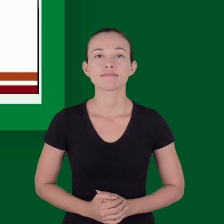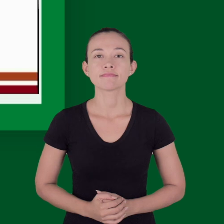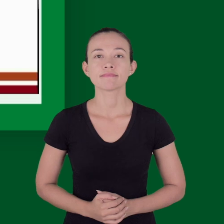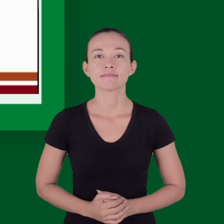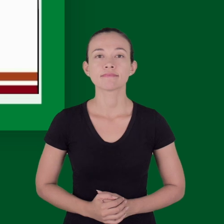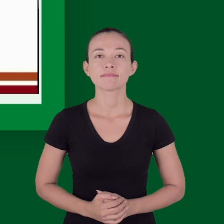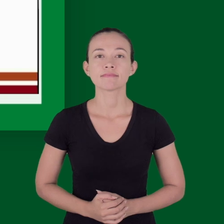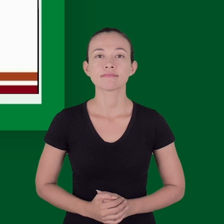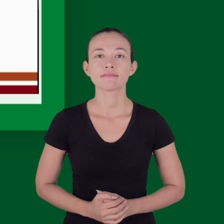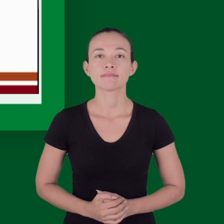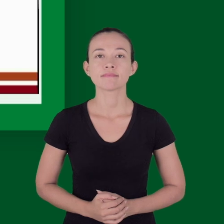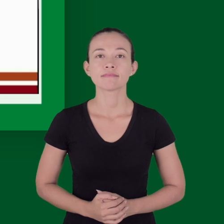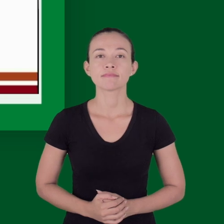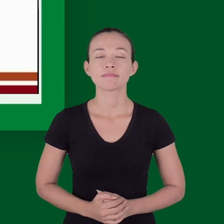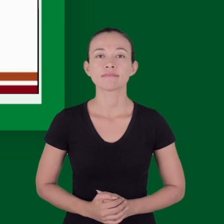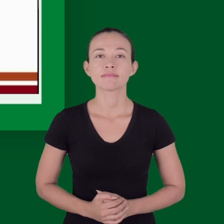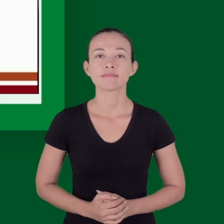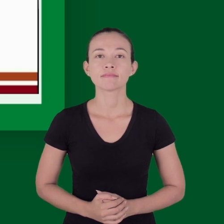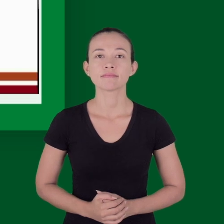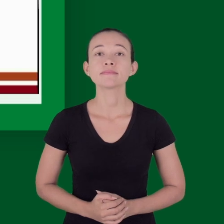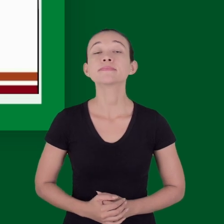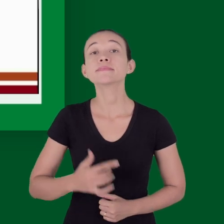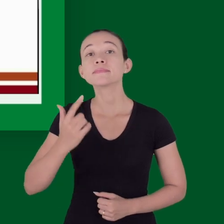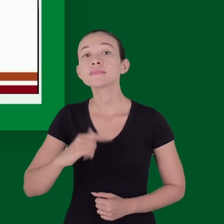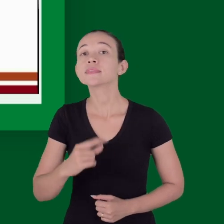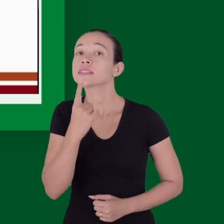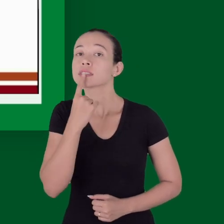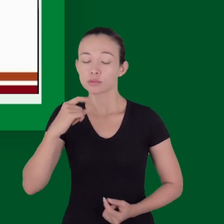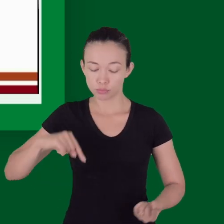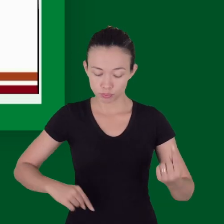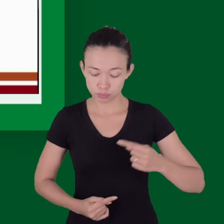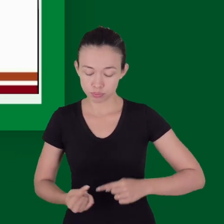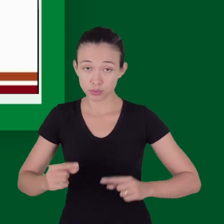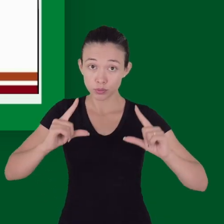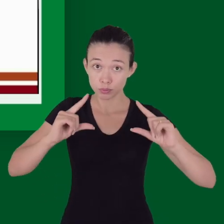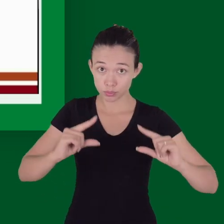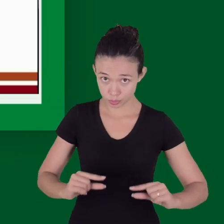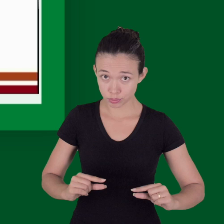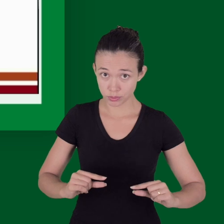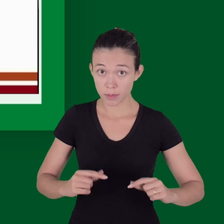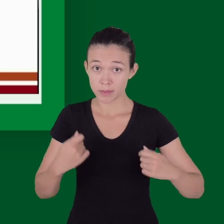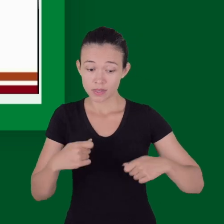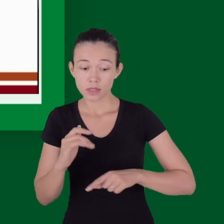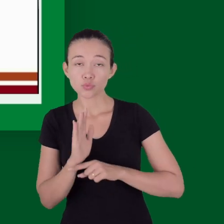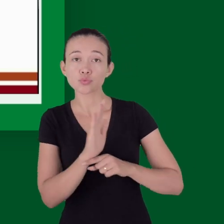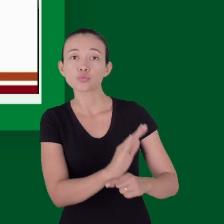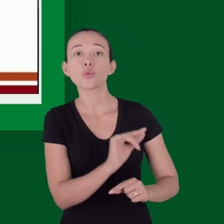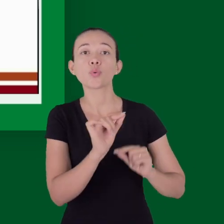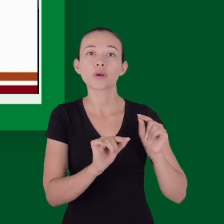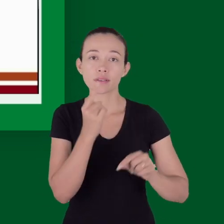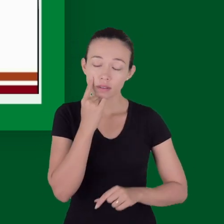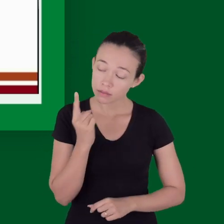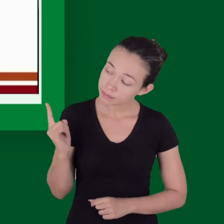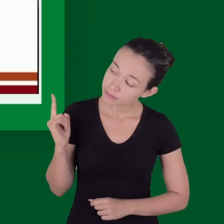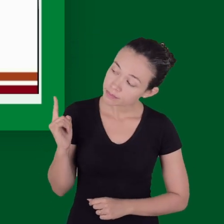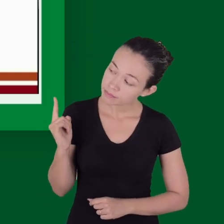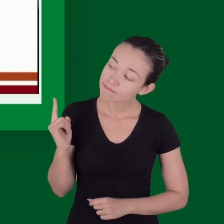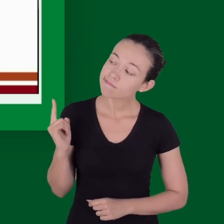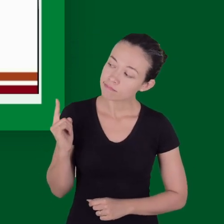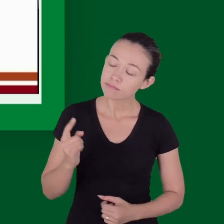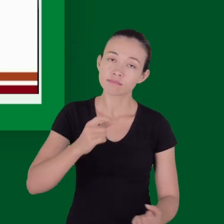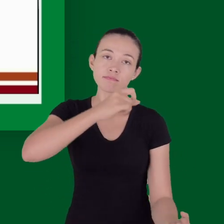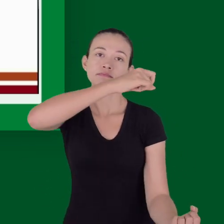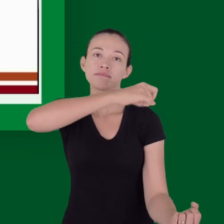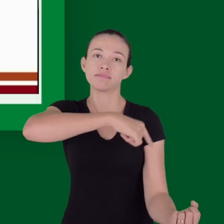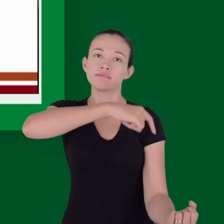maciça Mas isso é feito ambiente infra hospitalar a reposição volêmica com soluções eh